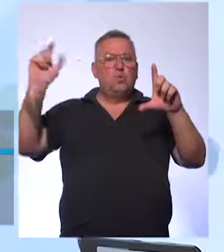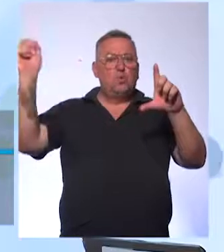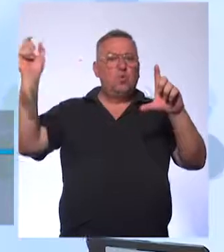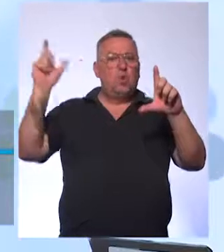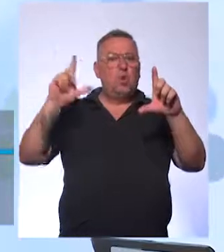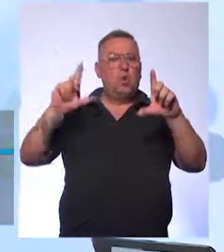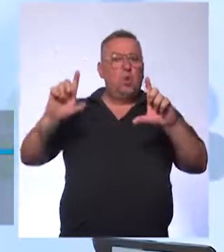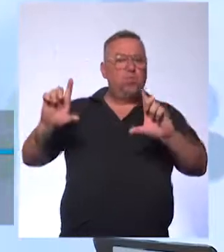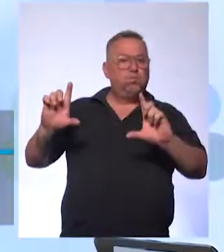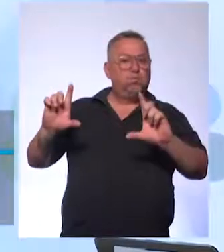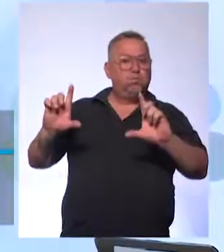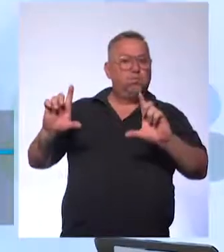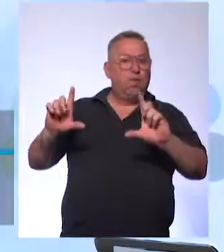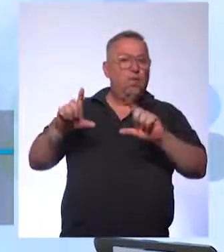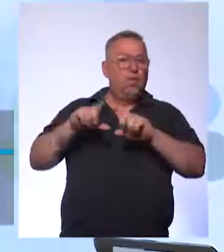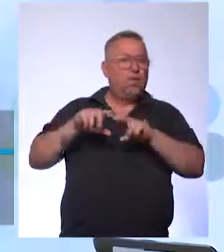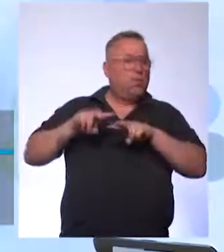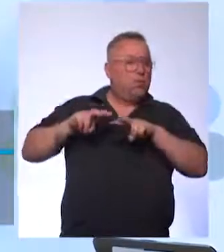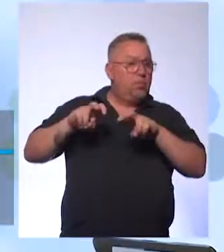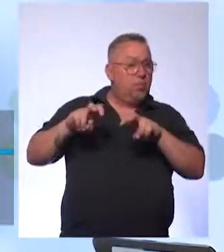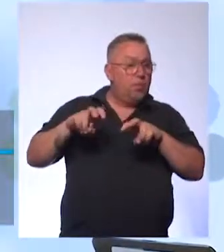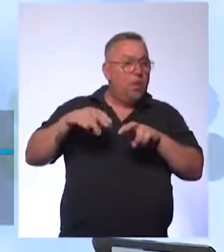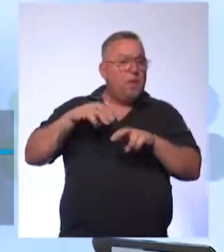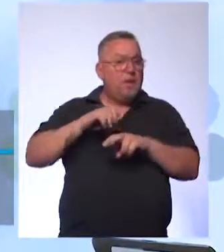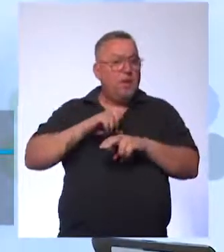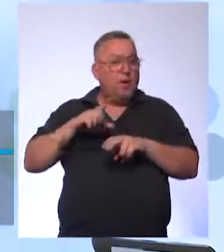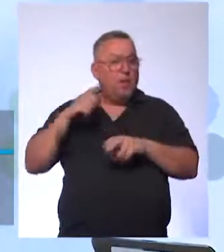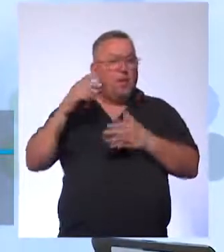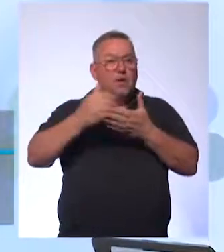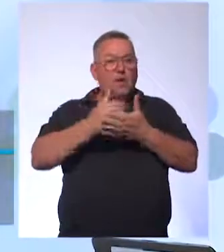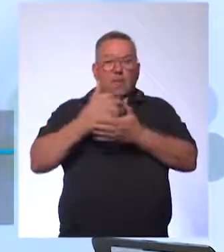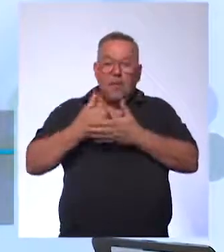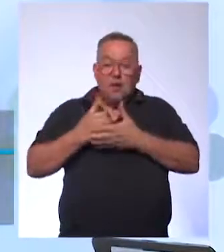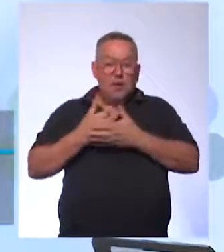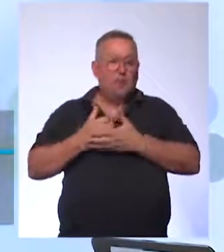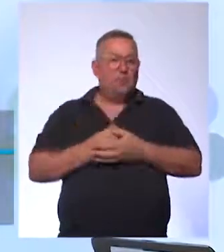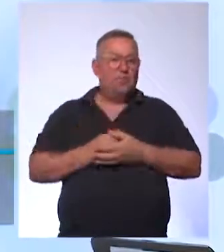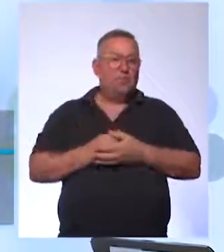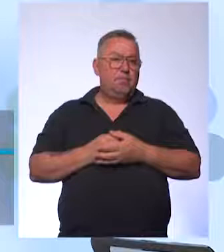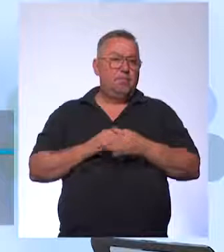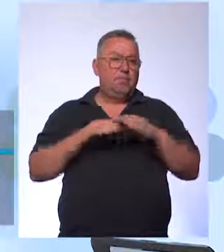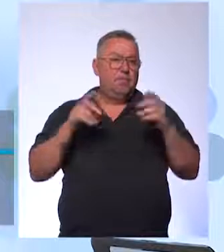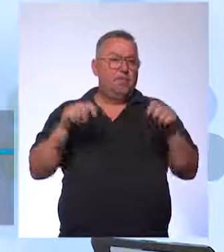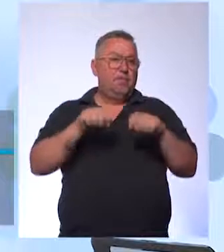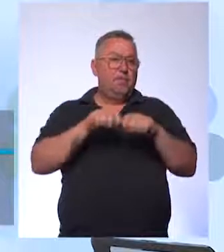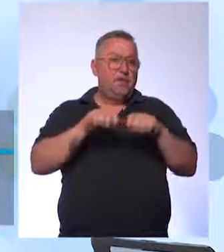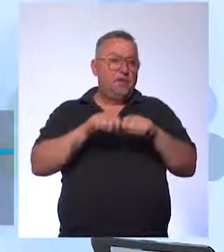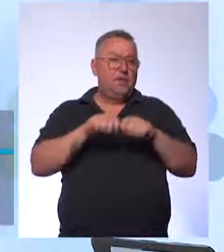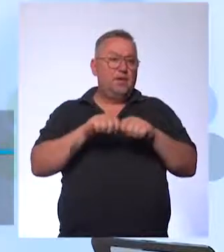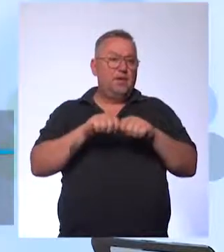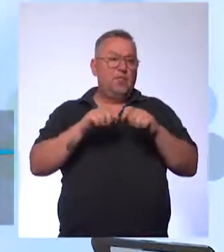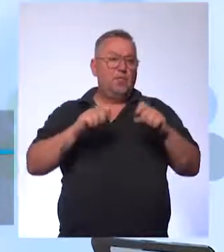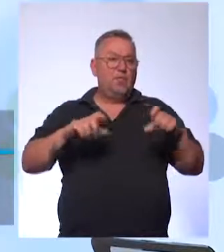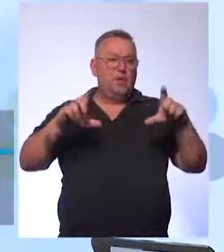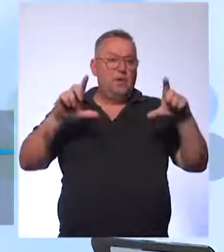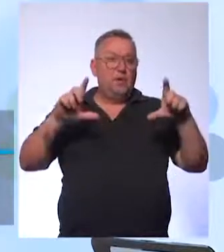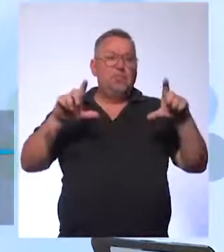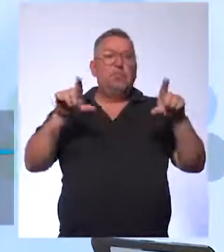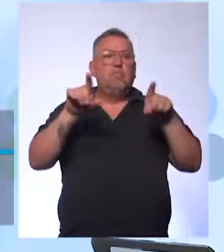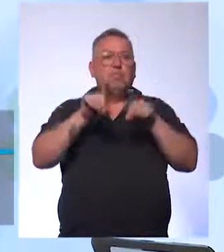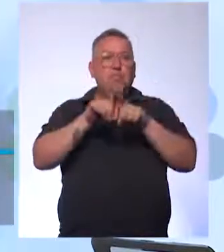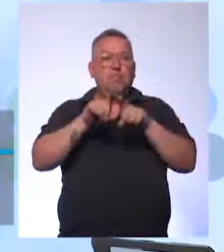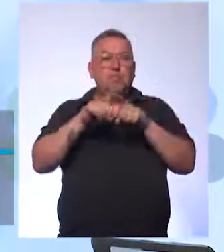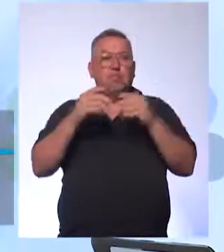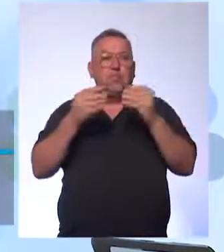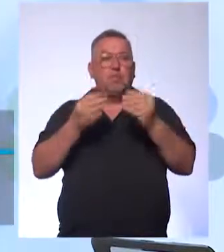como eu falei, você tem que explorar um mineral lá, você tem que tirar o mineral da natureza para poder fazer o painel. Isso também, gente,